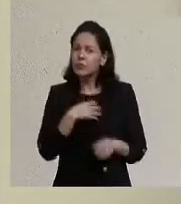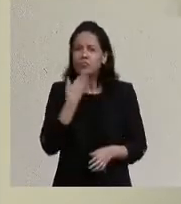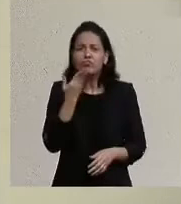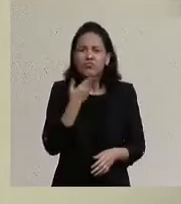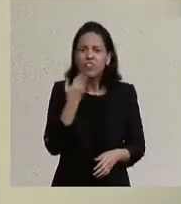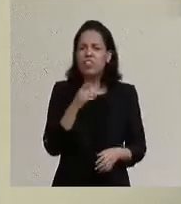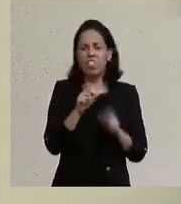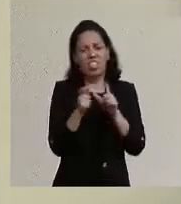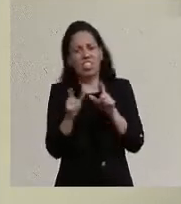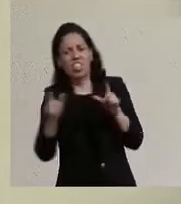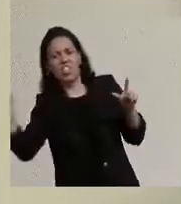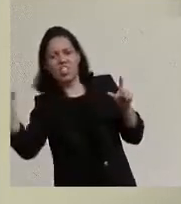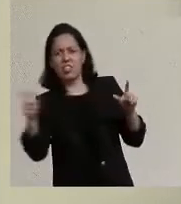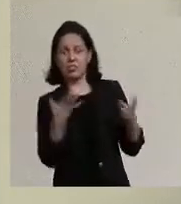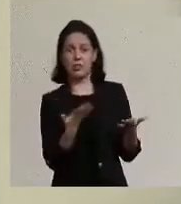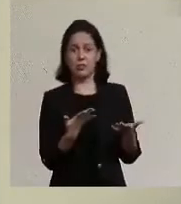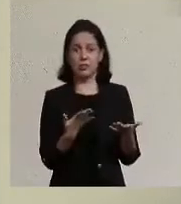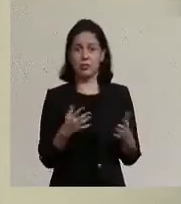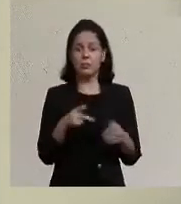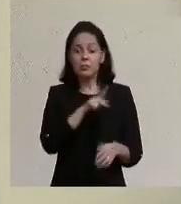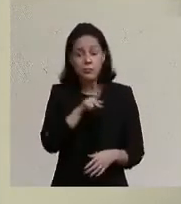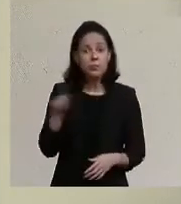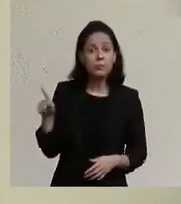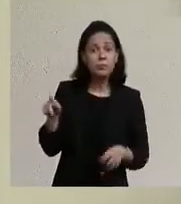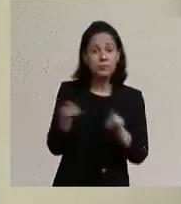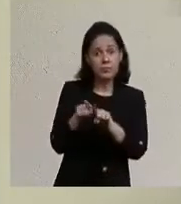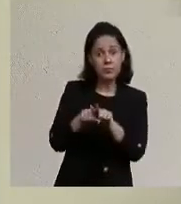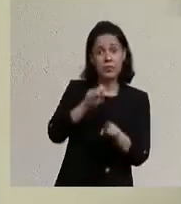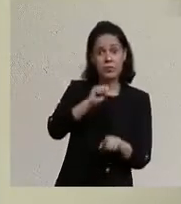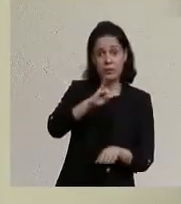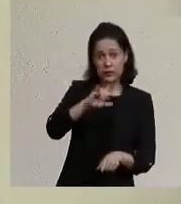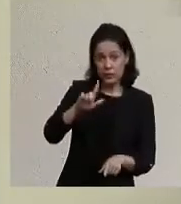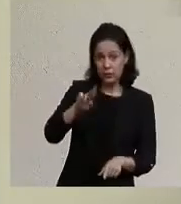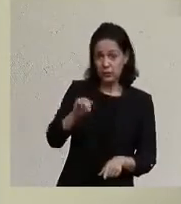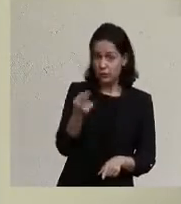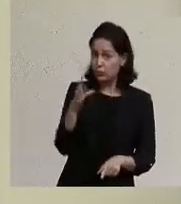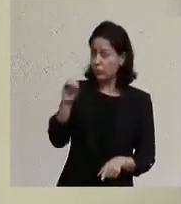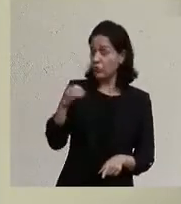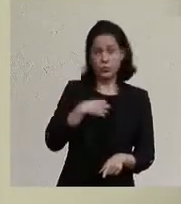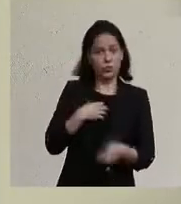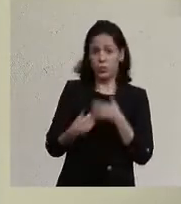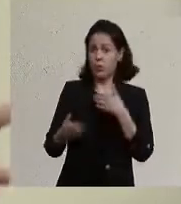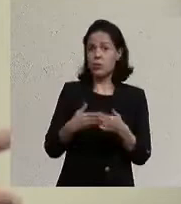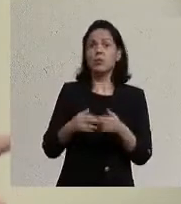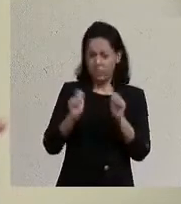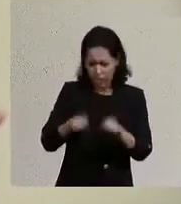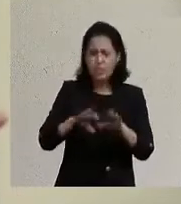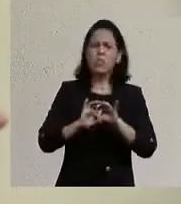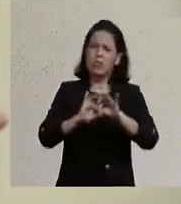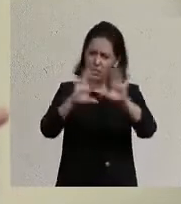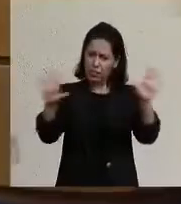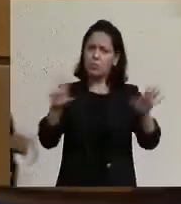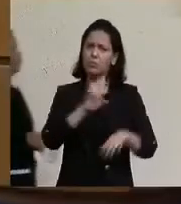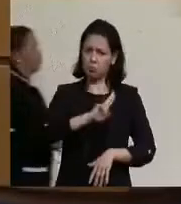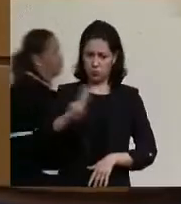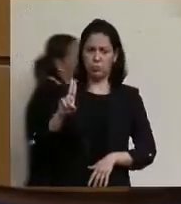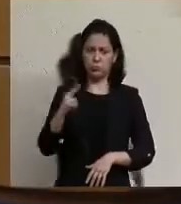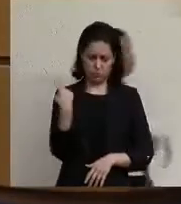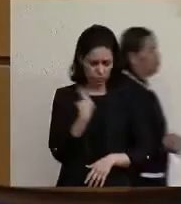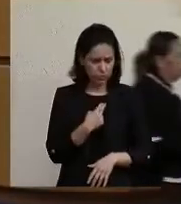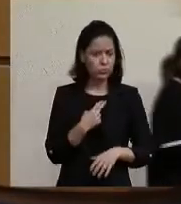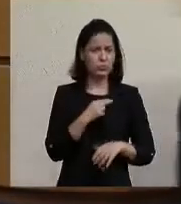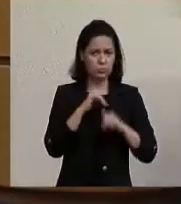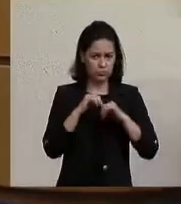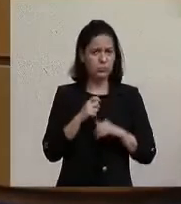nomes ao invés de ficar falando três a presidente prefere me chamar de Silvinho precione filho para quem preferir assim fique à vontade